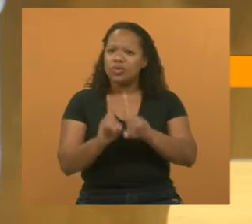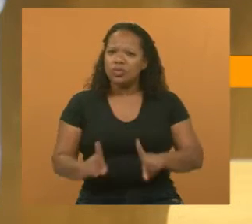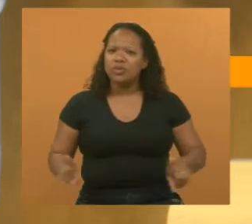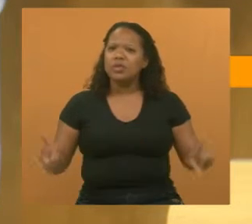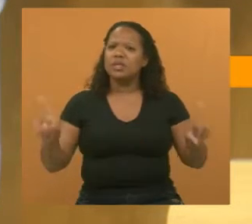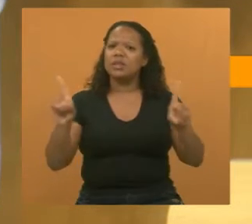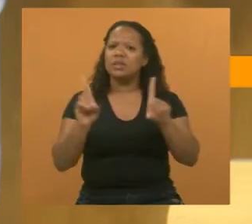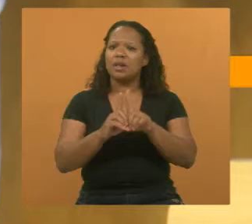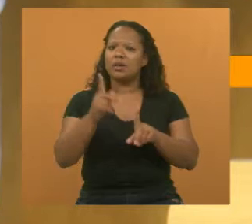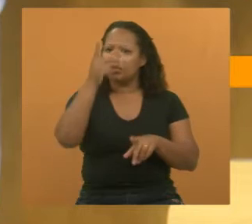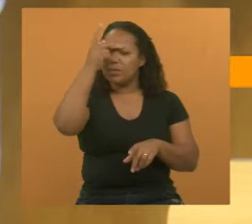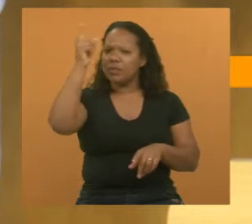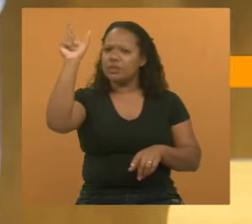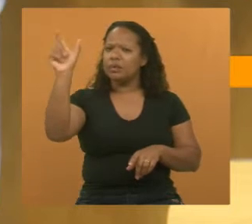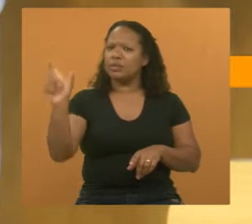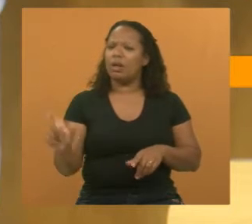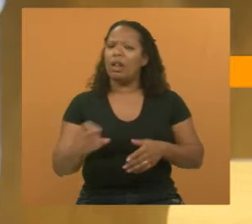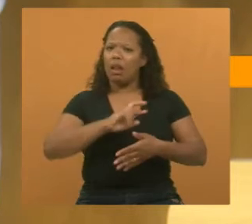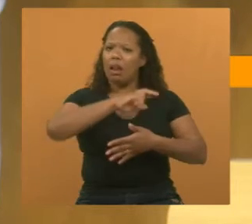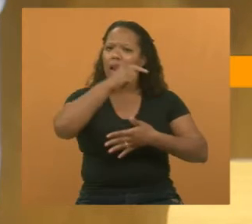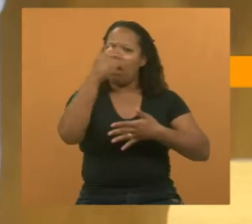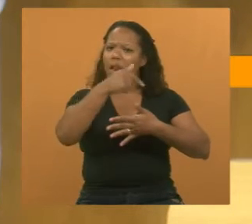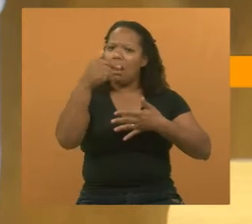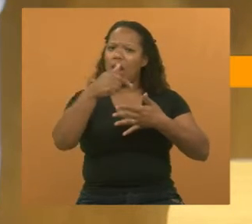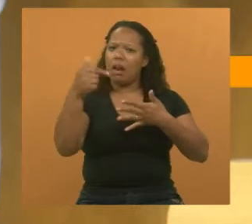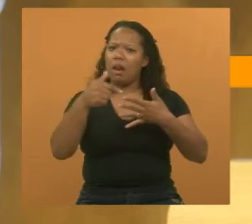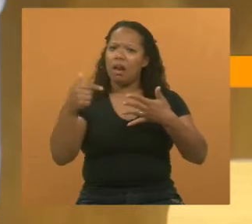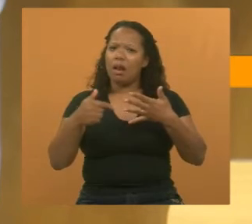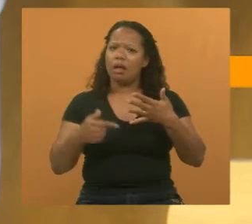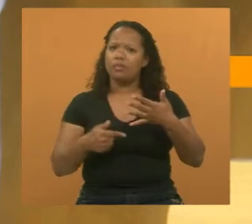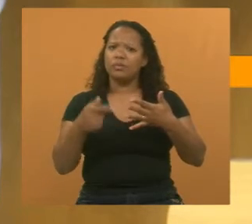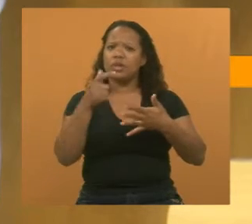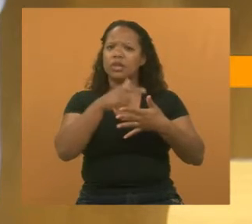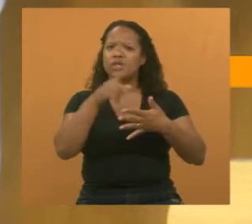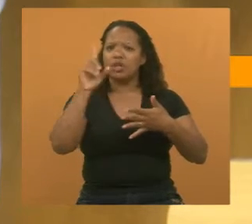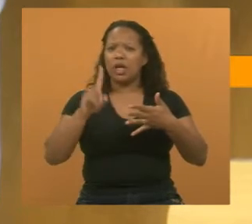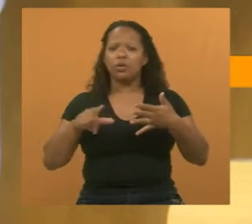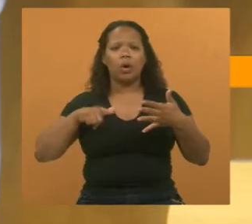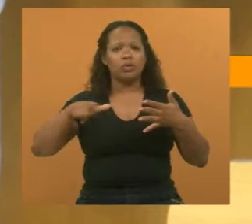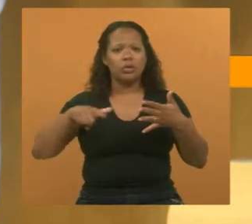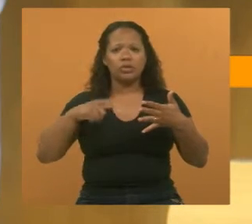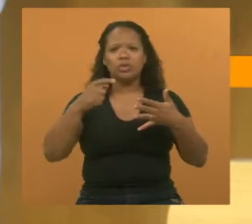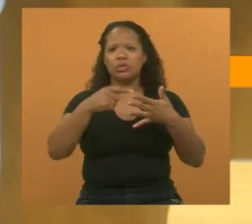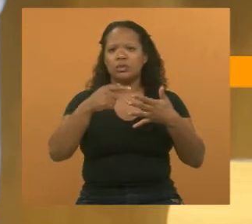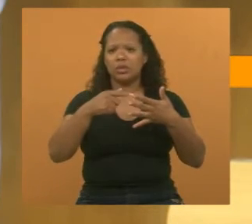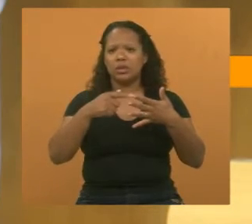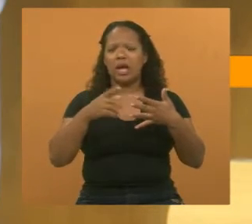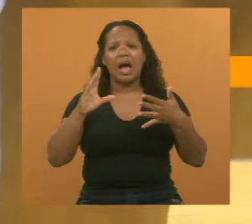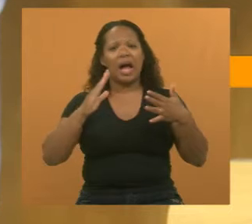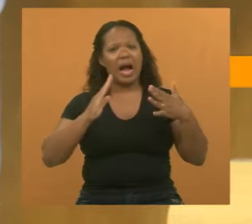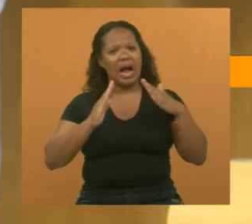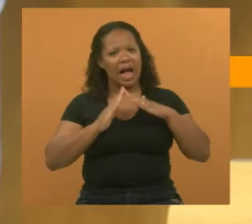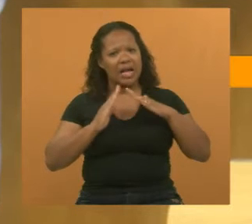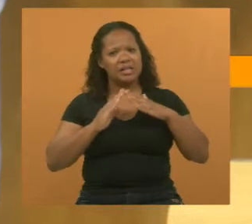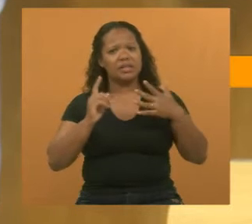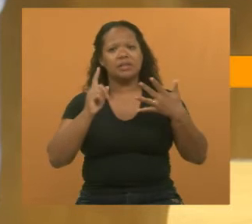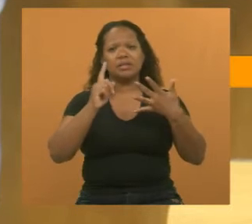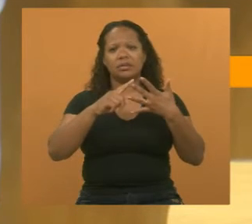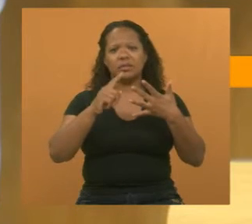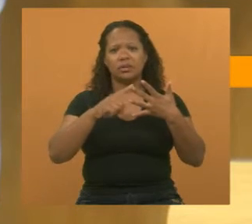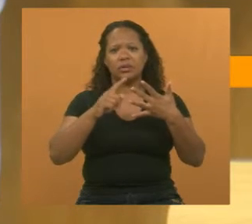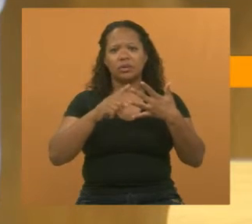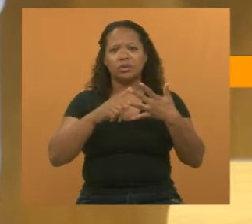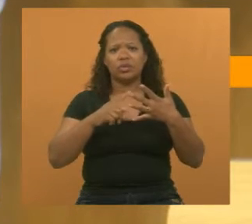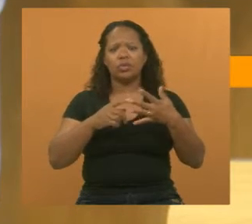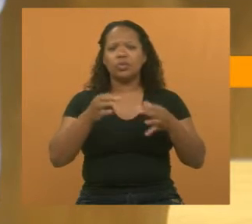pessoa humana envolve uma série de questões, como ter direito ao trabalho, como ter direito à moradia, como ter direito a